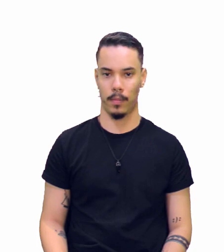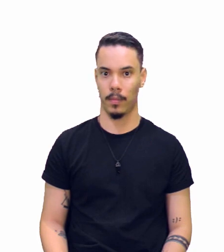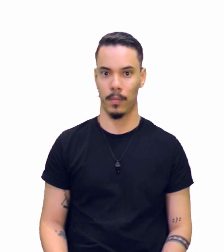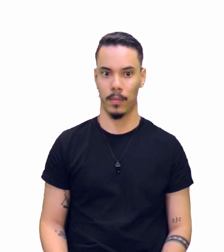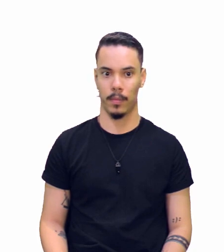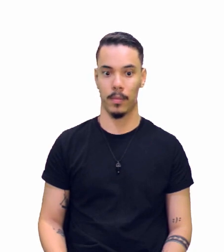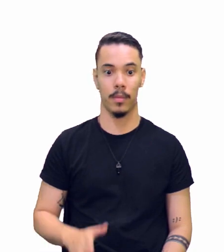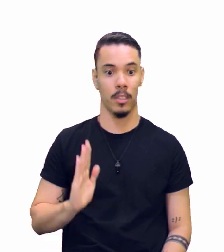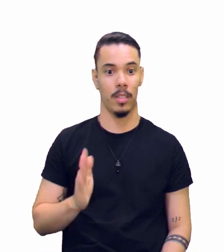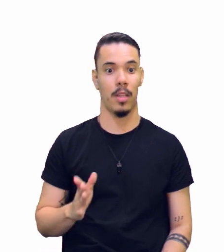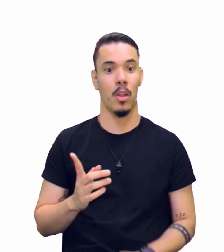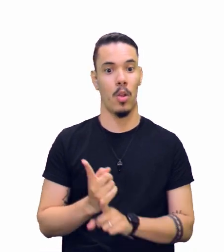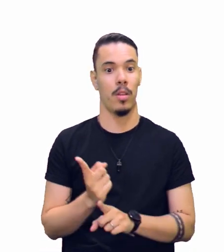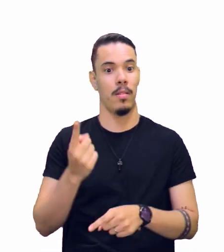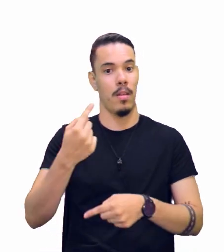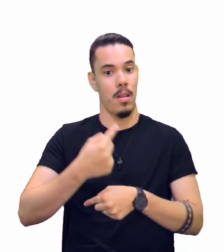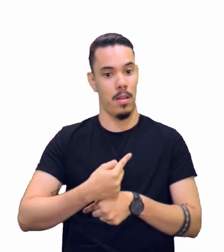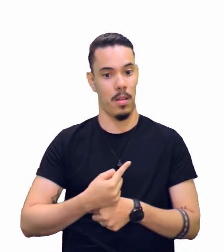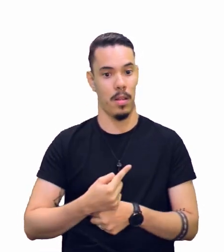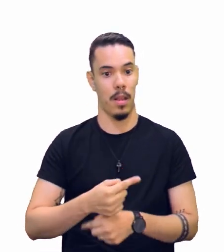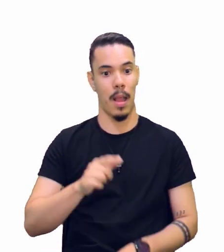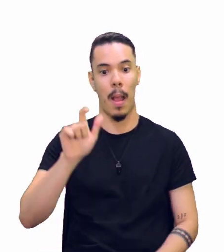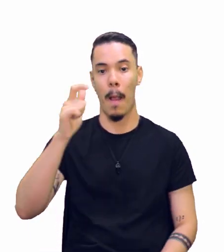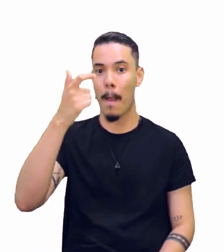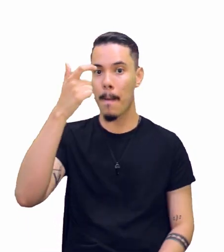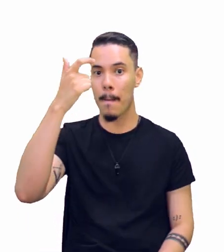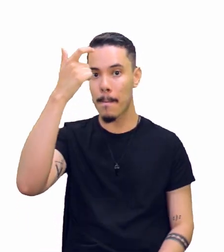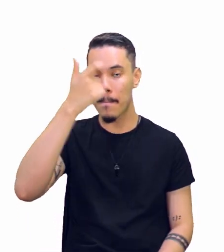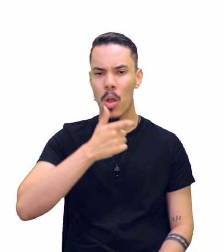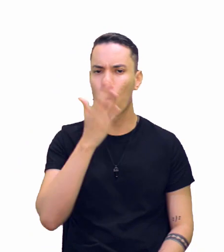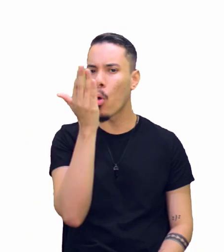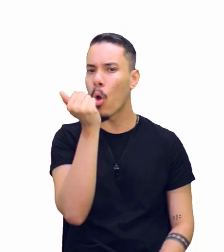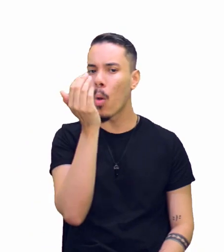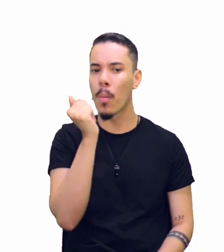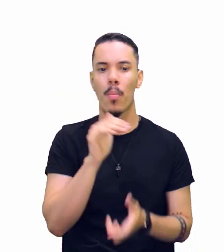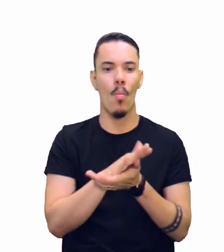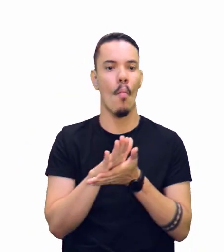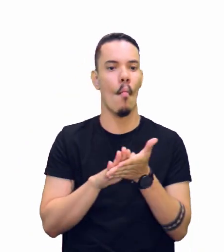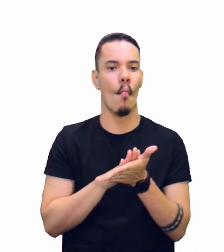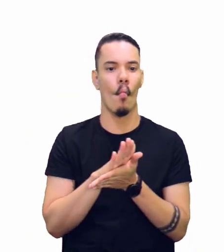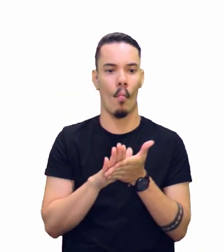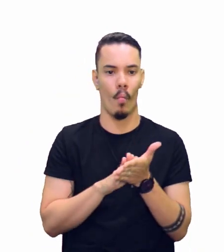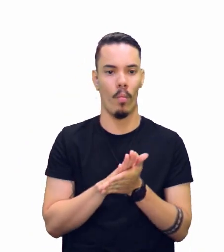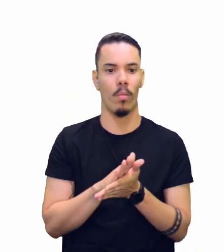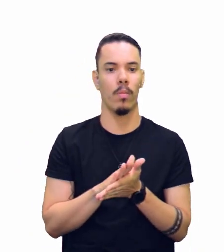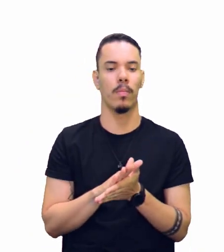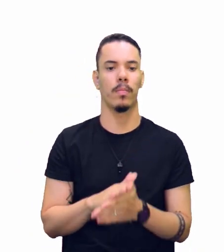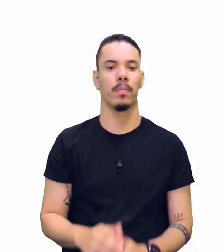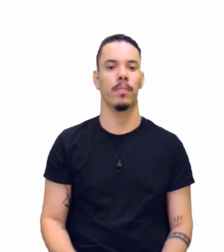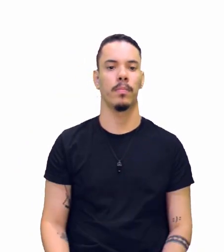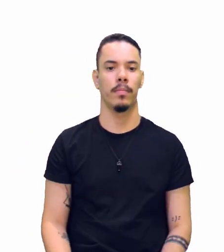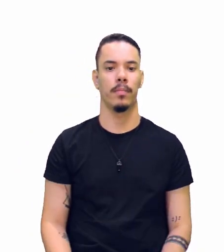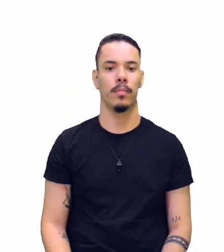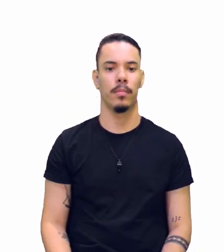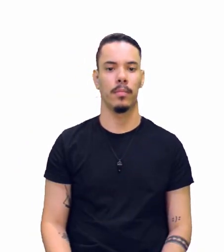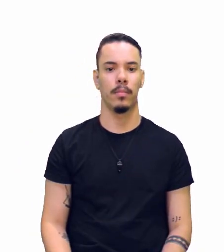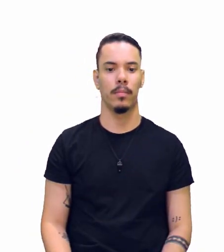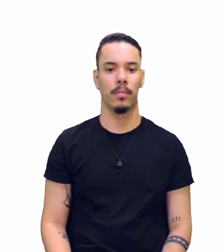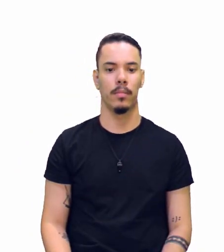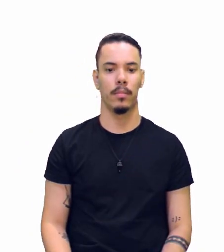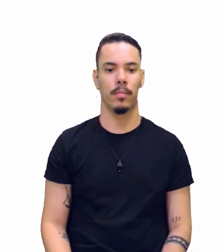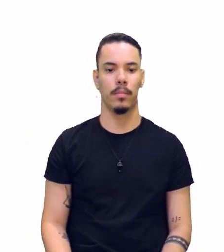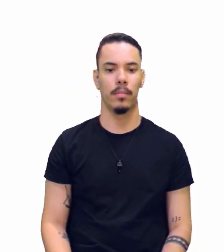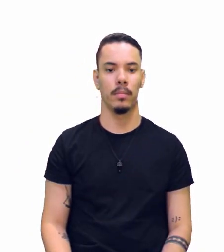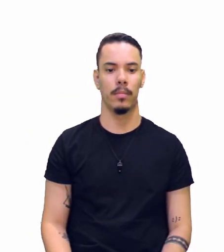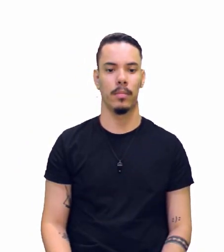tem um oposto aqui. Uma pessoa que não come mesmo. Então, assim, pessoas morrem. Mas, assim, nesse caso, a pessoa não come porque